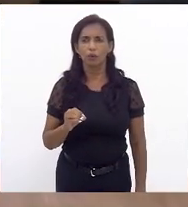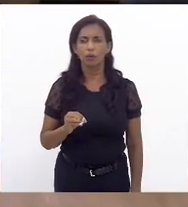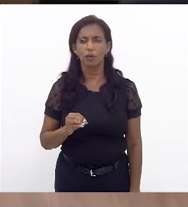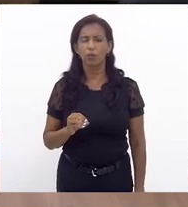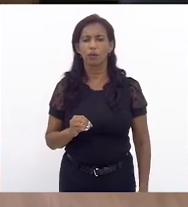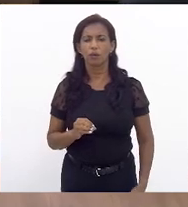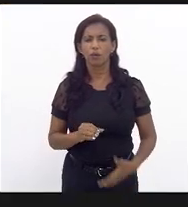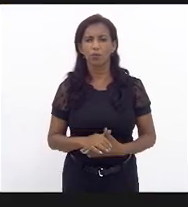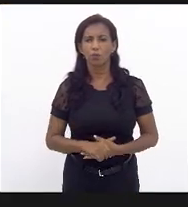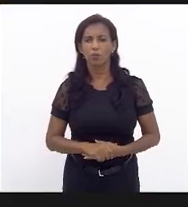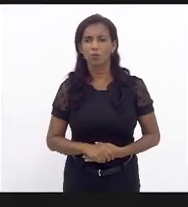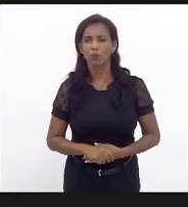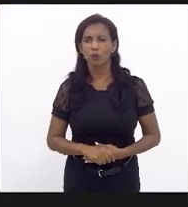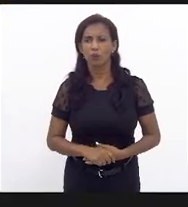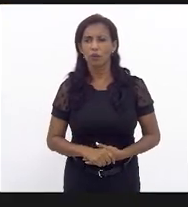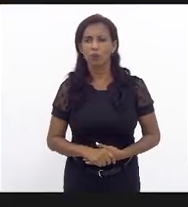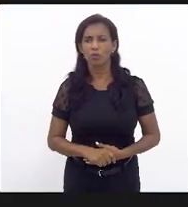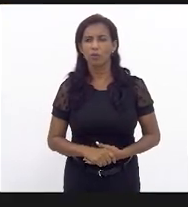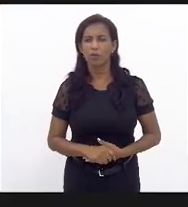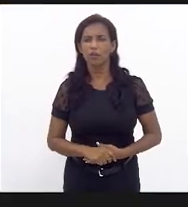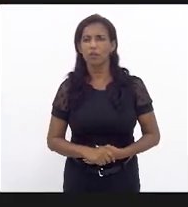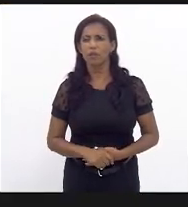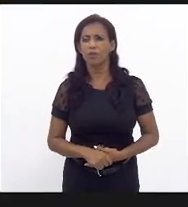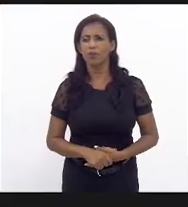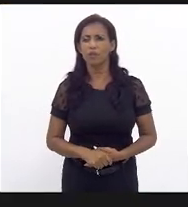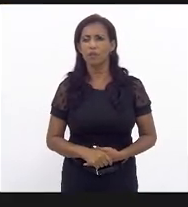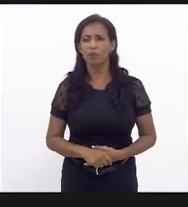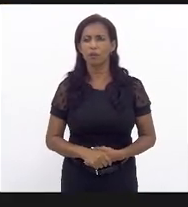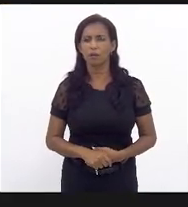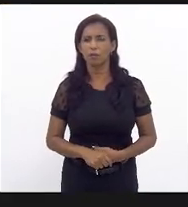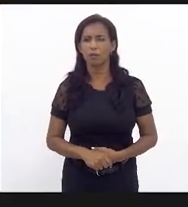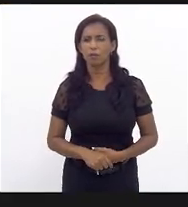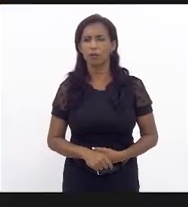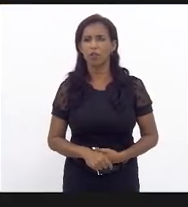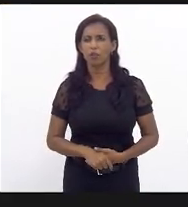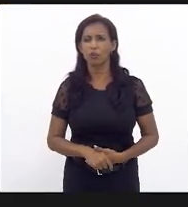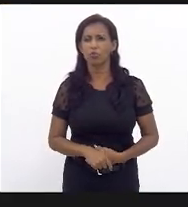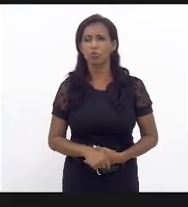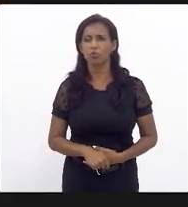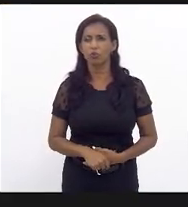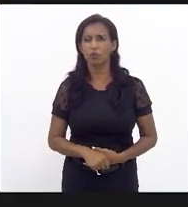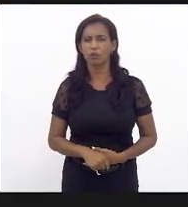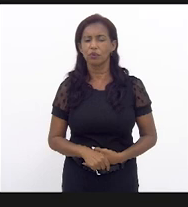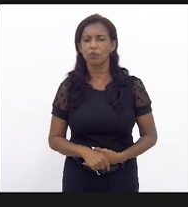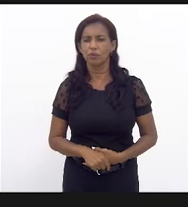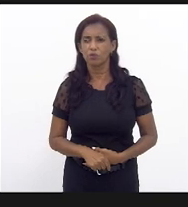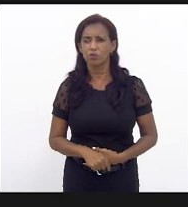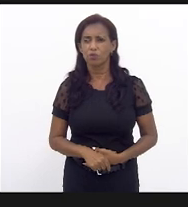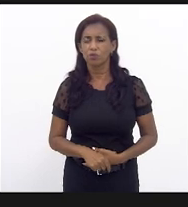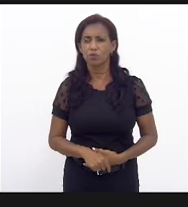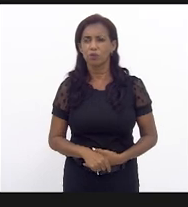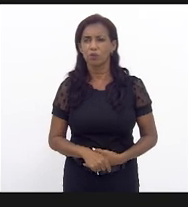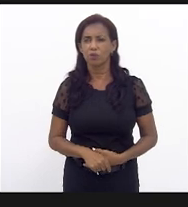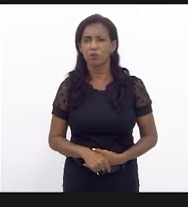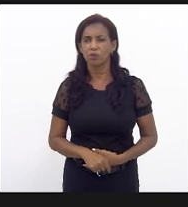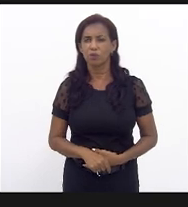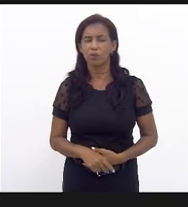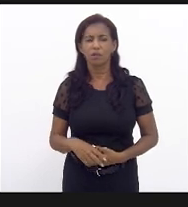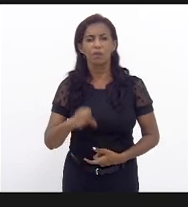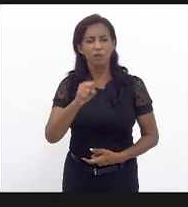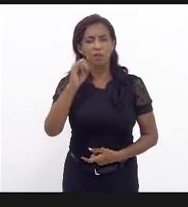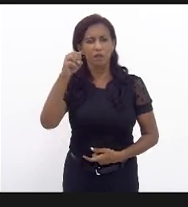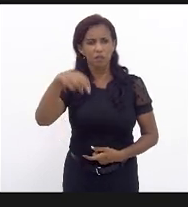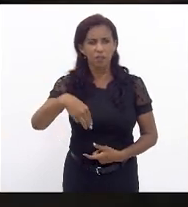Mas eu passei da sabatina. Eu passei da sabatina, acompanhei e voto